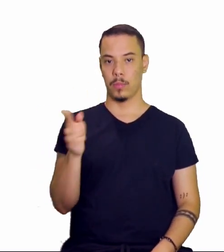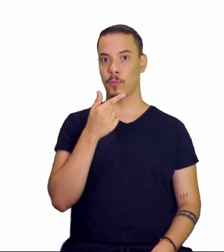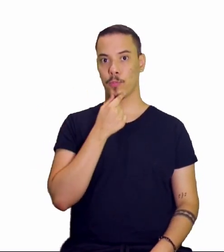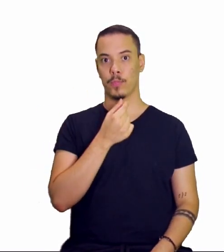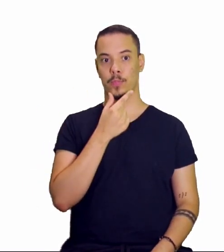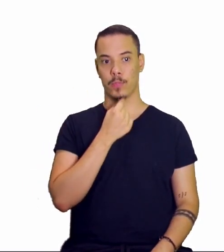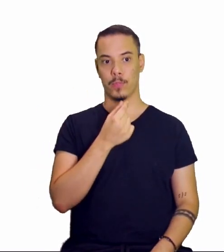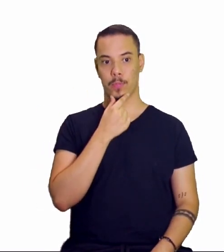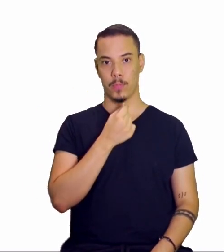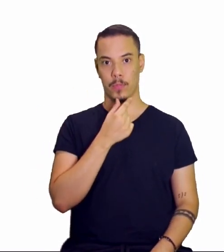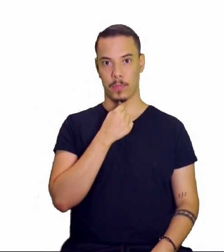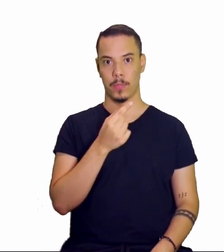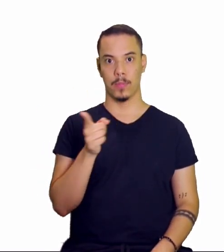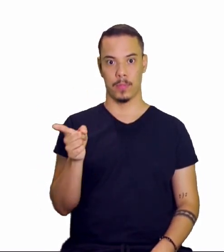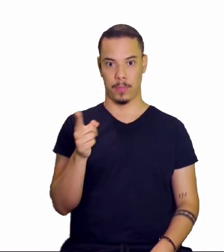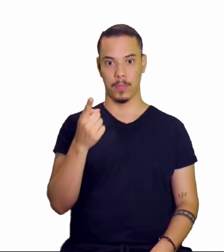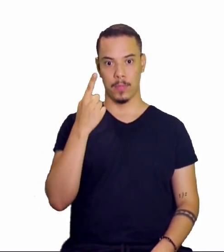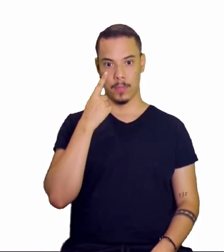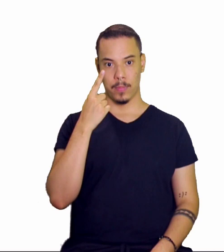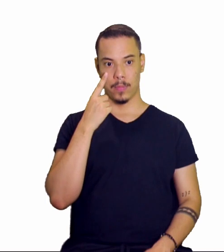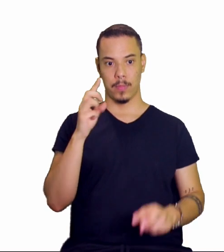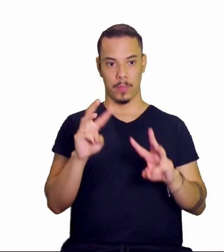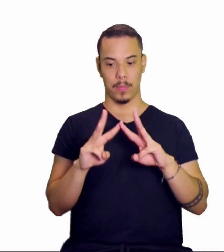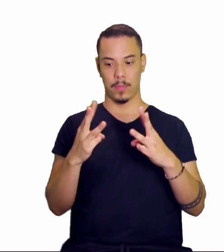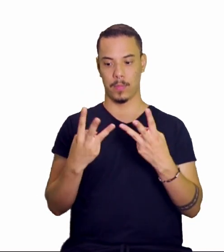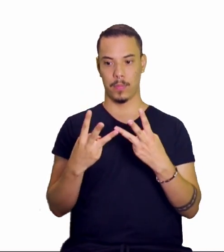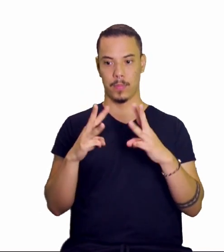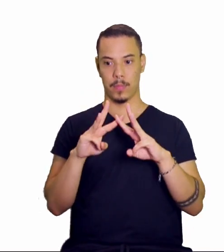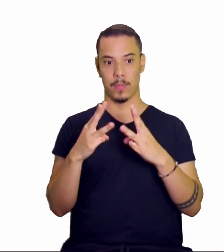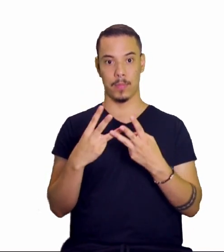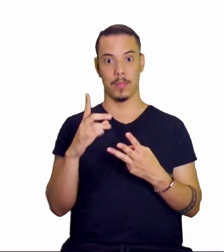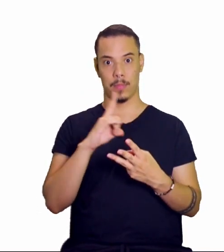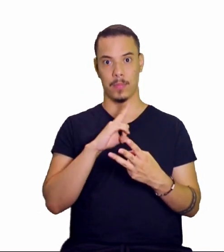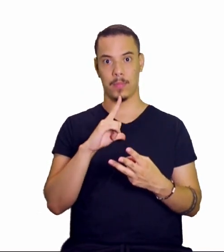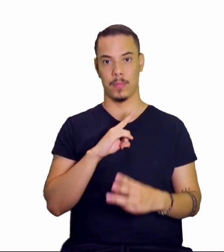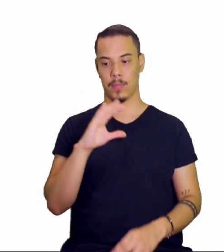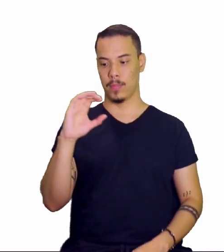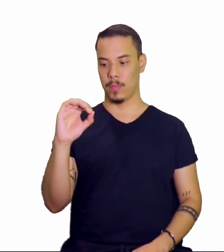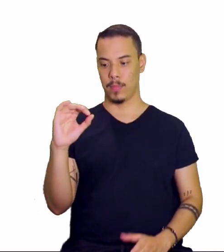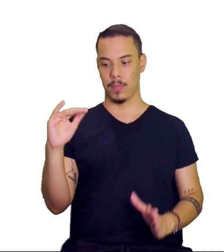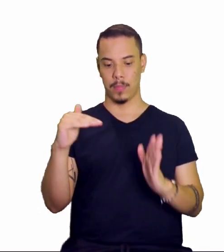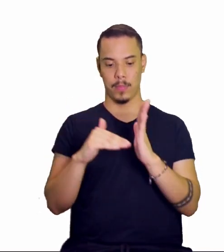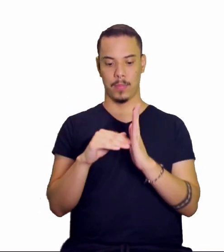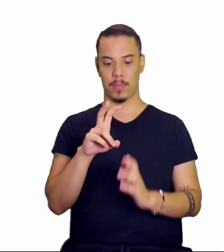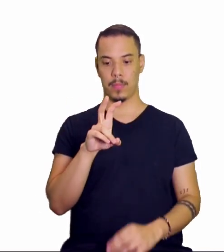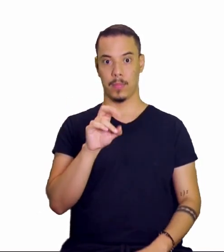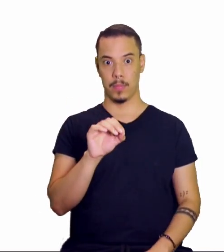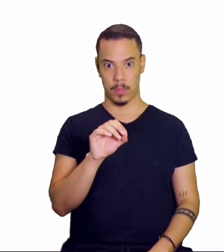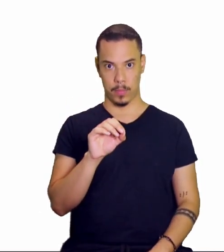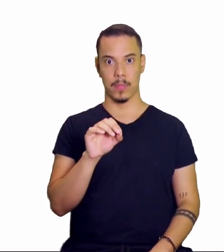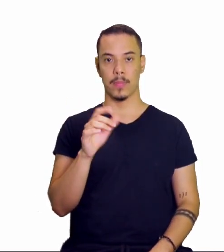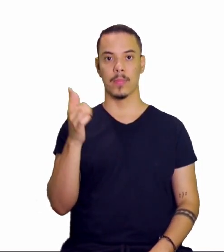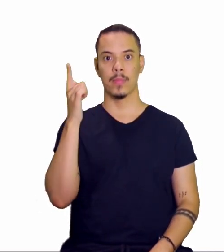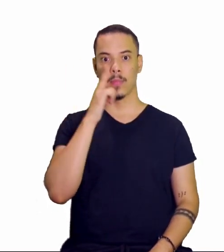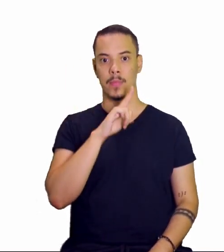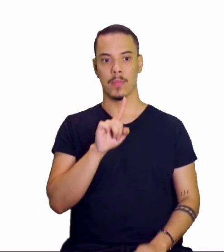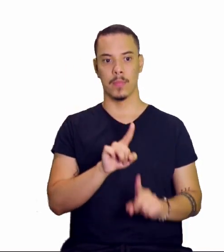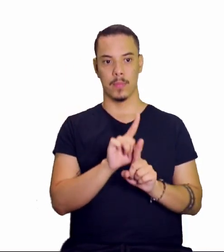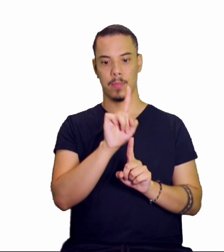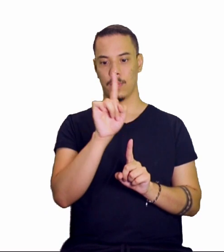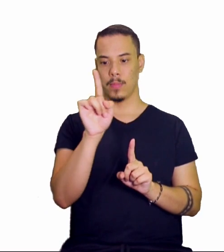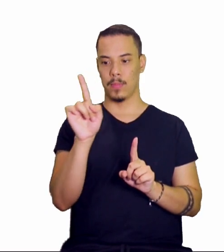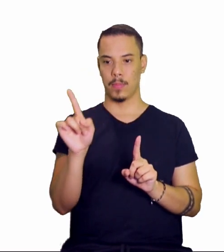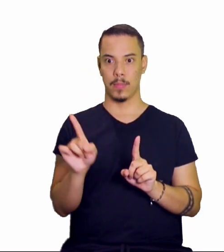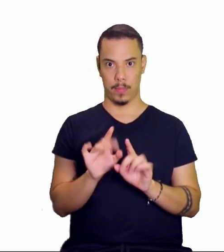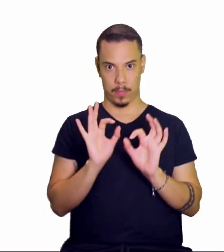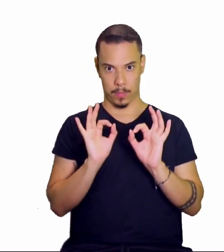na balança, então essa massa a também é ponteirinha, escalar. a gente vê que ela tem uma medida de 0,50, uma ponteirinha está um pouco para cima.